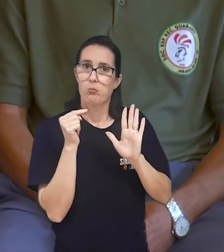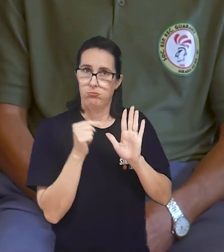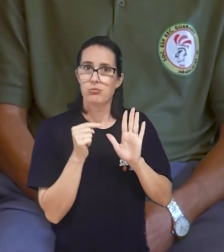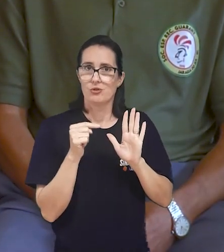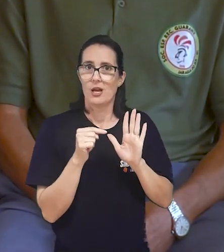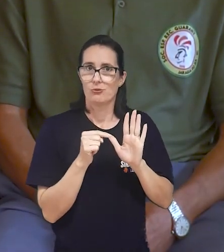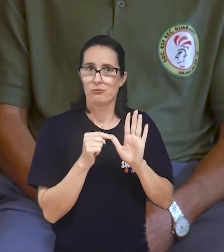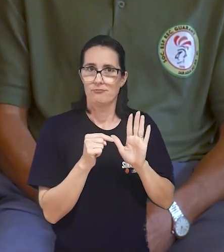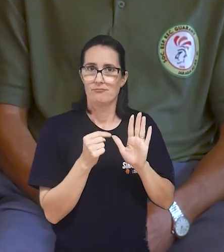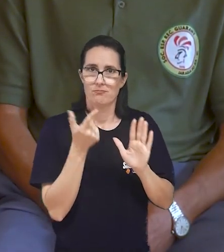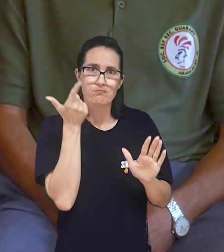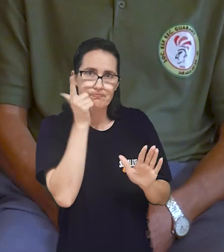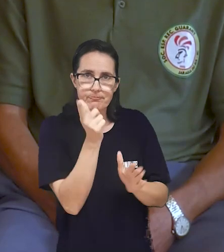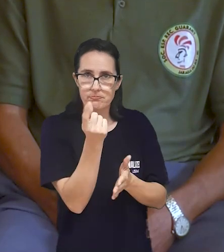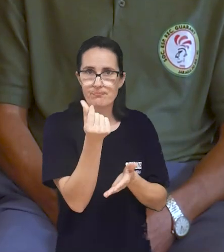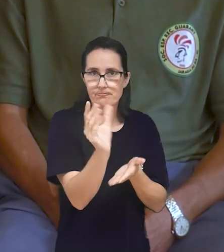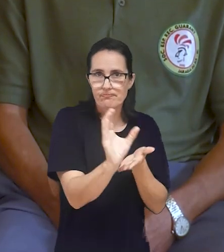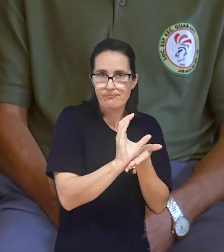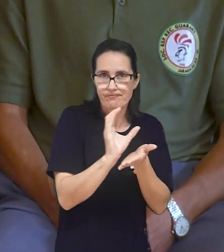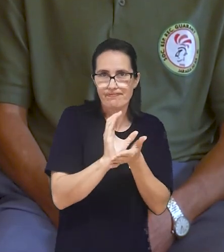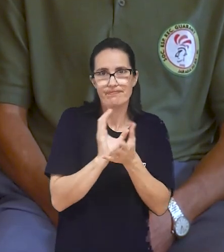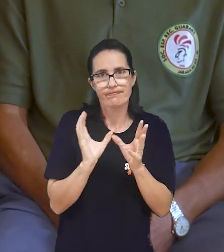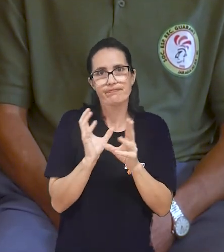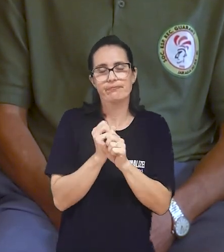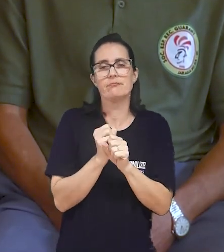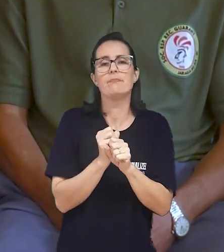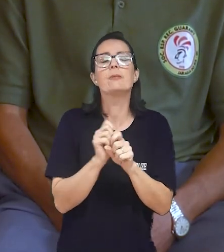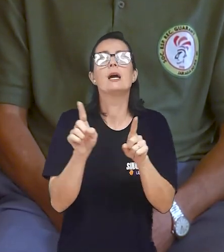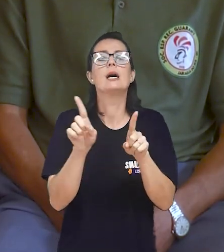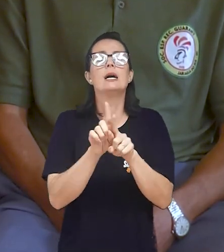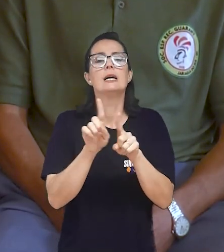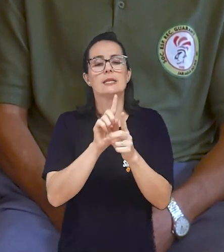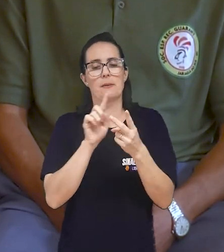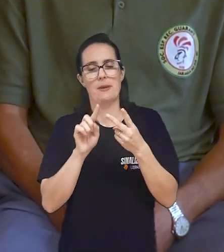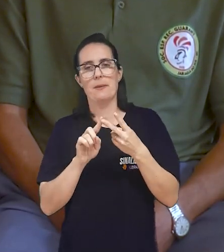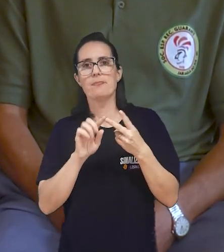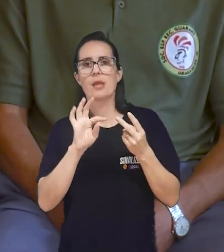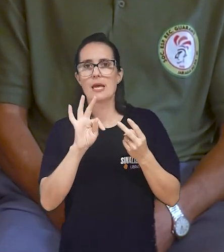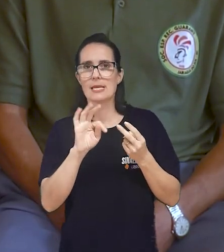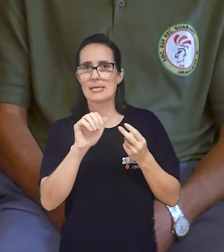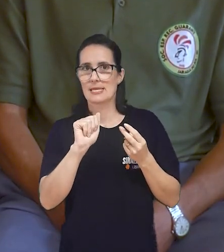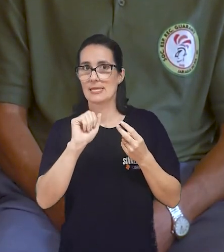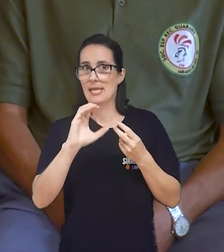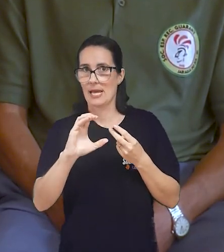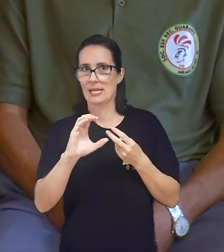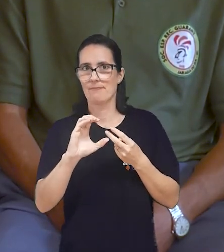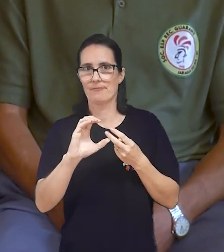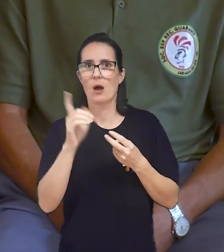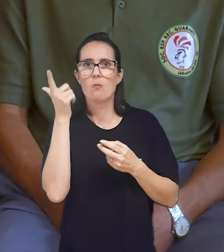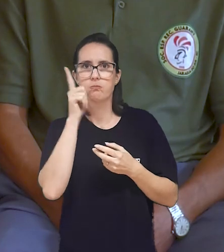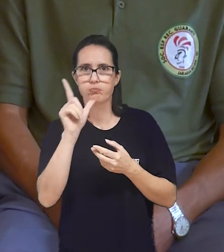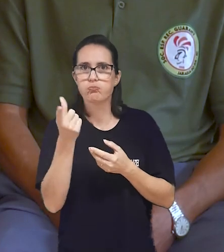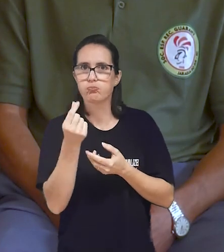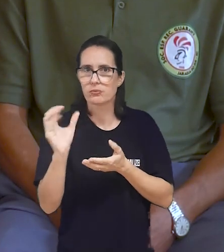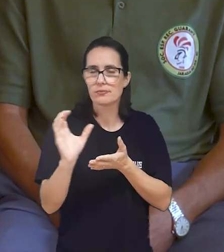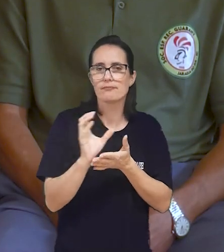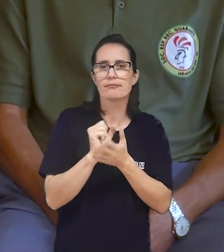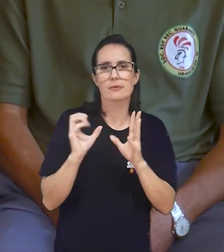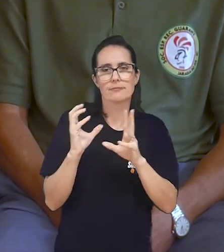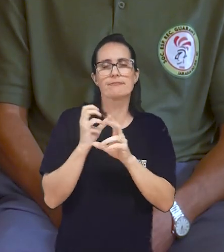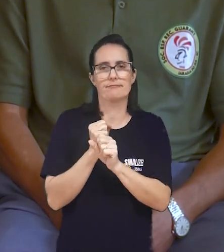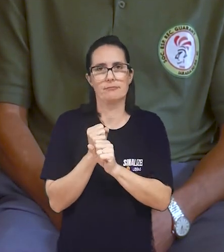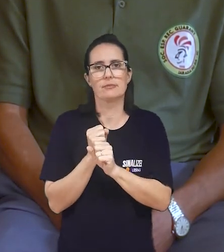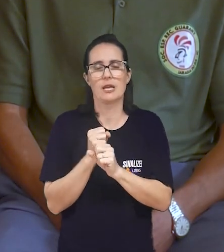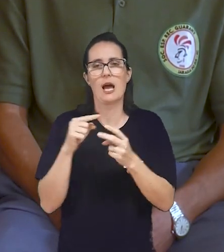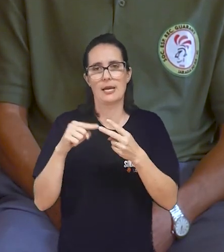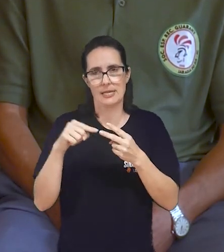tem captado ali, a carta de captação, a gente recebeu um recurso através do TAC, que todas as entidades aqui